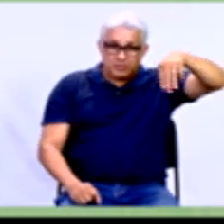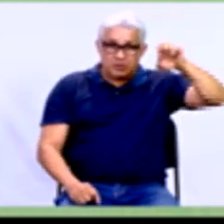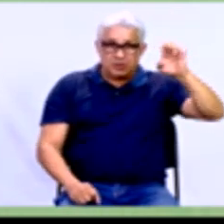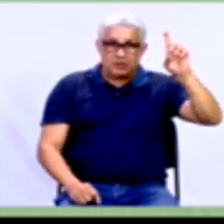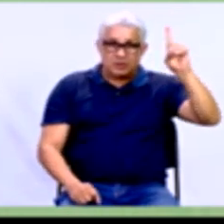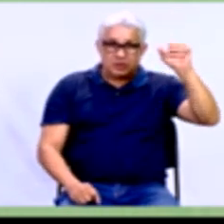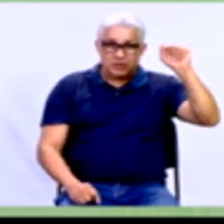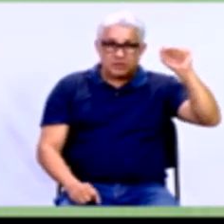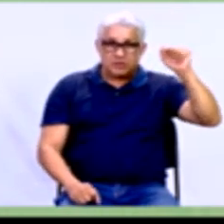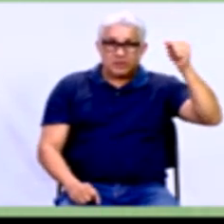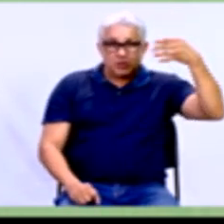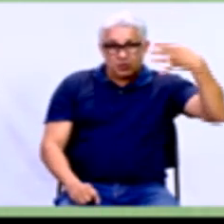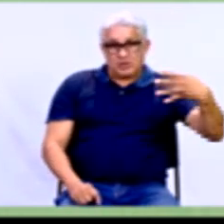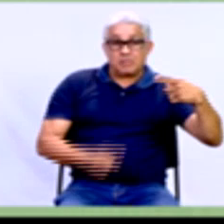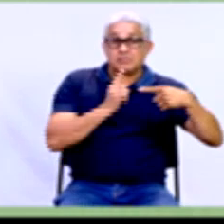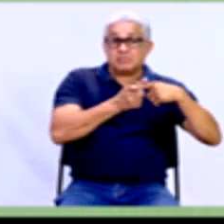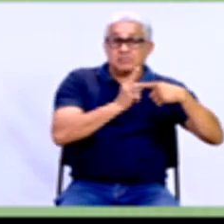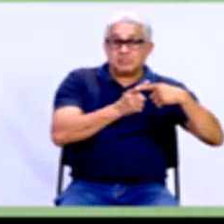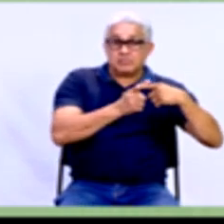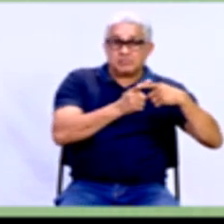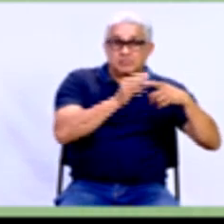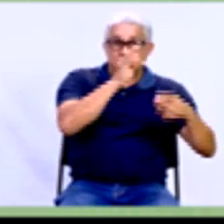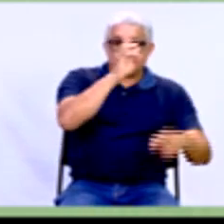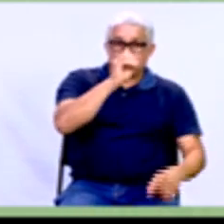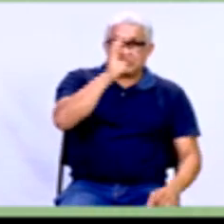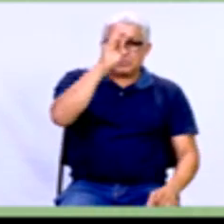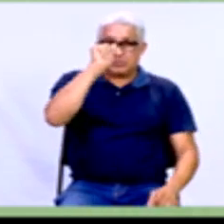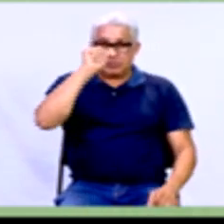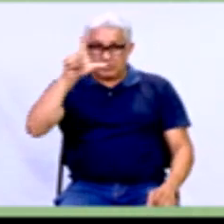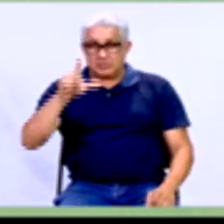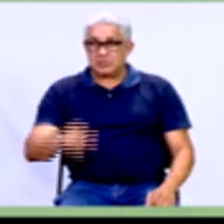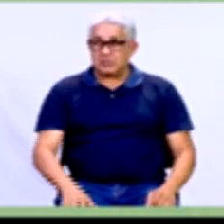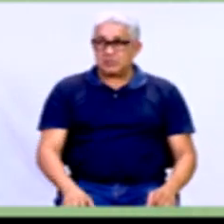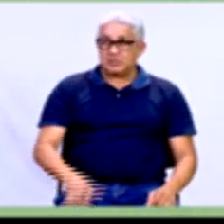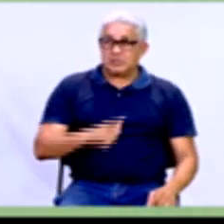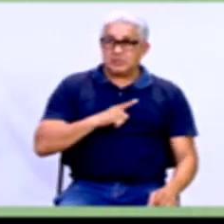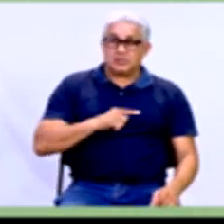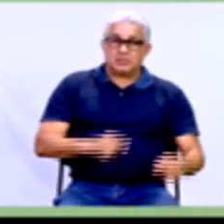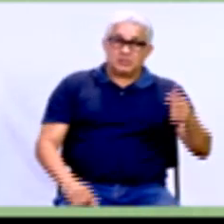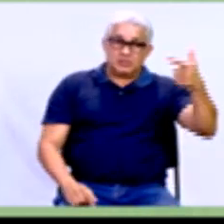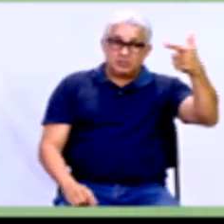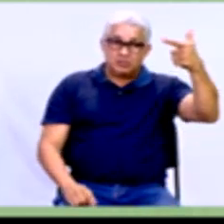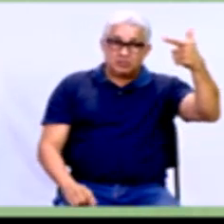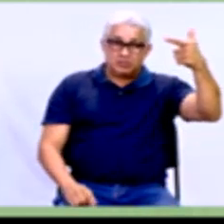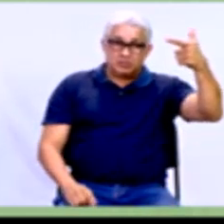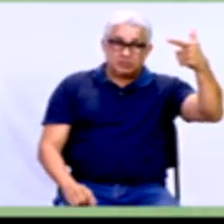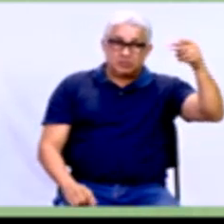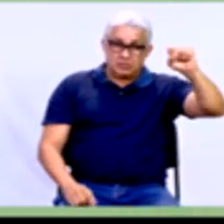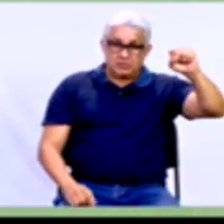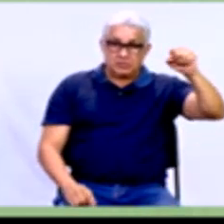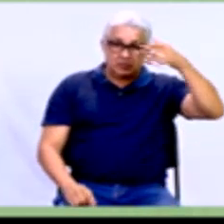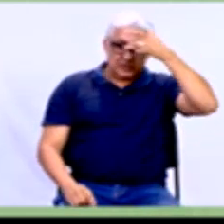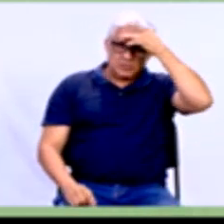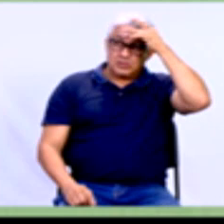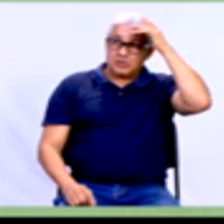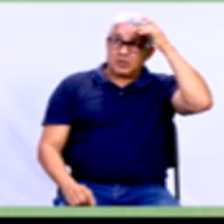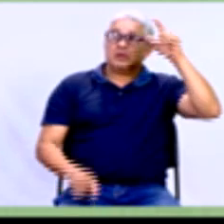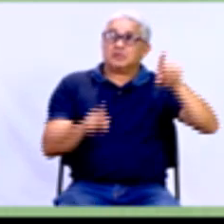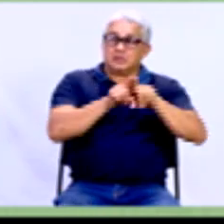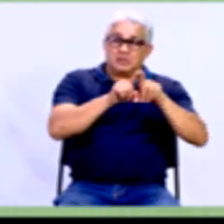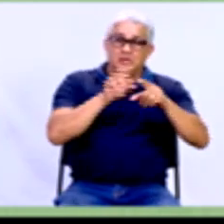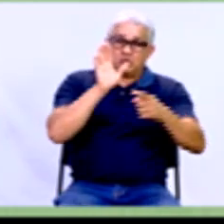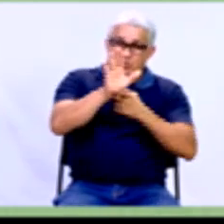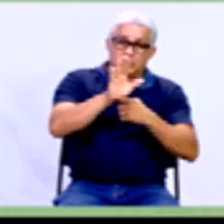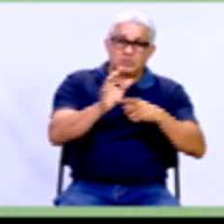Por quê? Porque o meu total aqui é 28 e eu tenho uma amostra de 7. Quando a gente faz 28 divididos por 7, a gente tem o